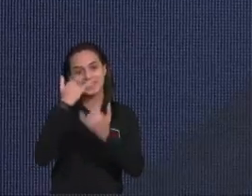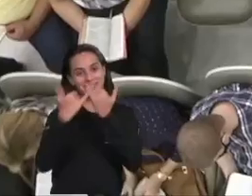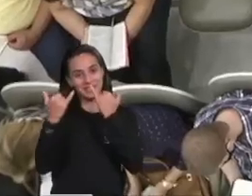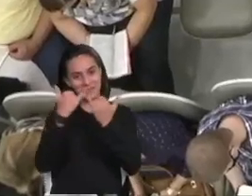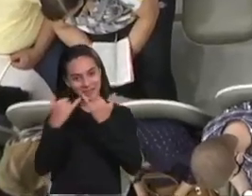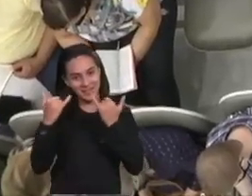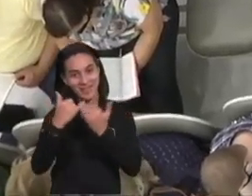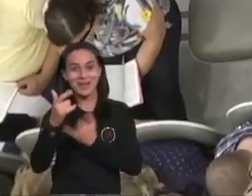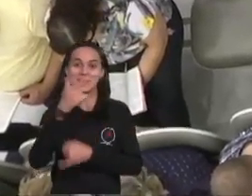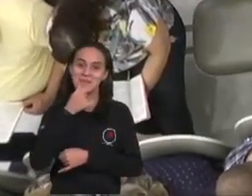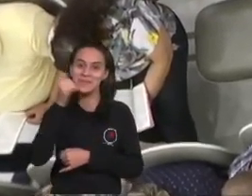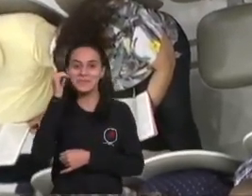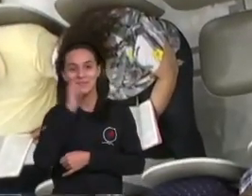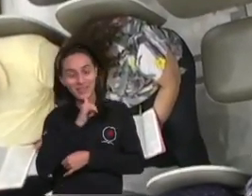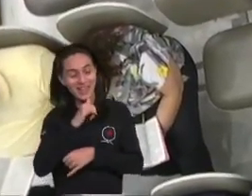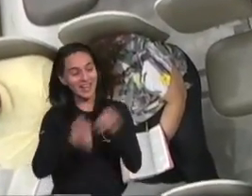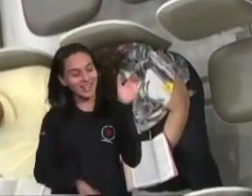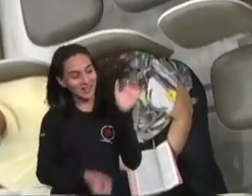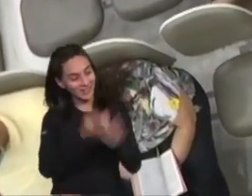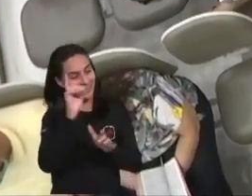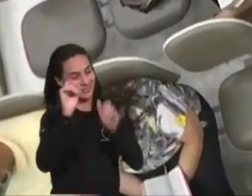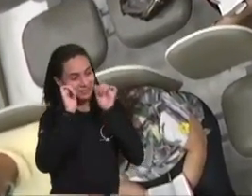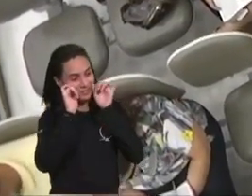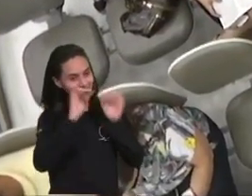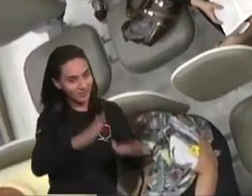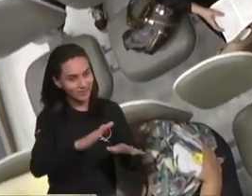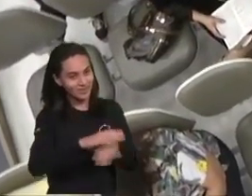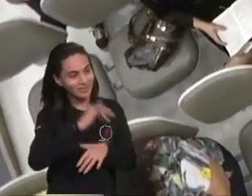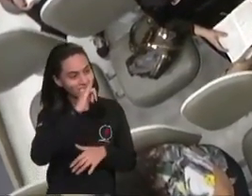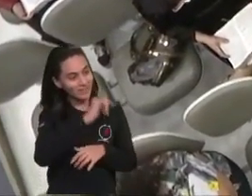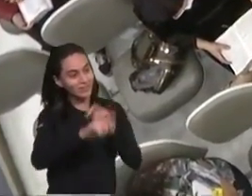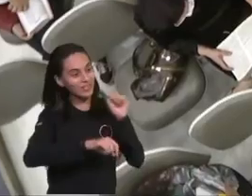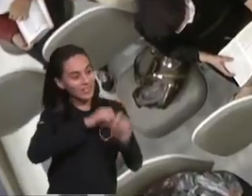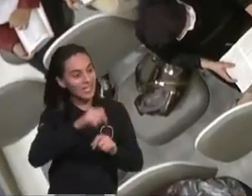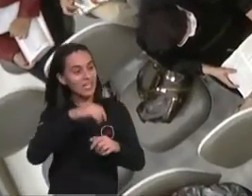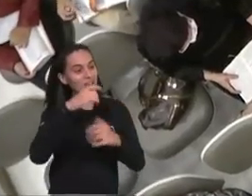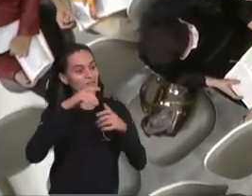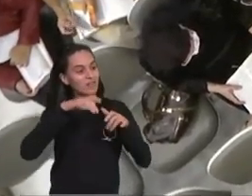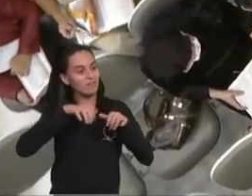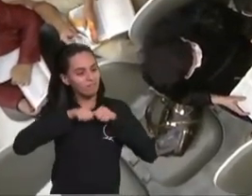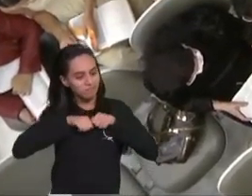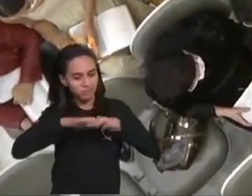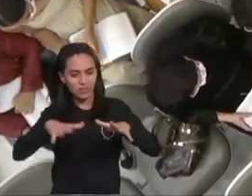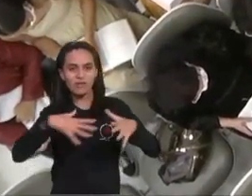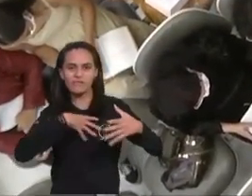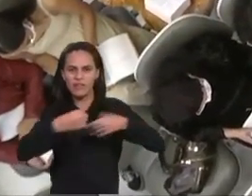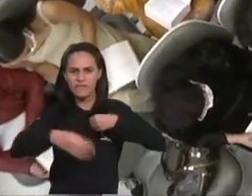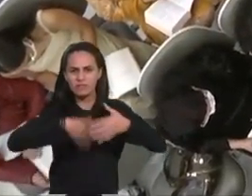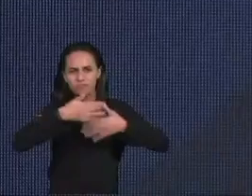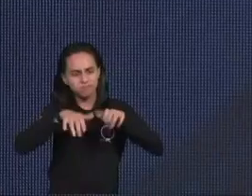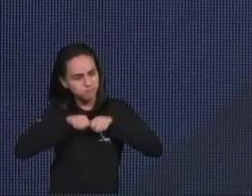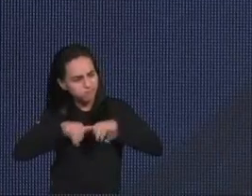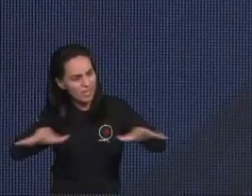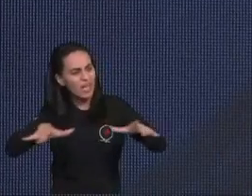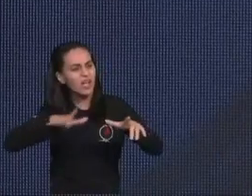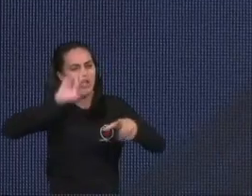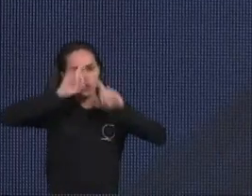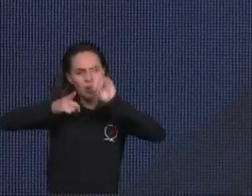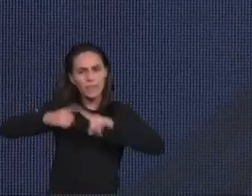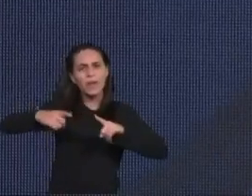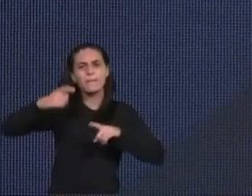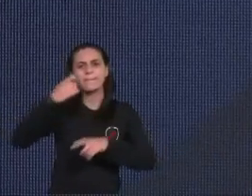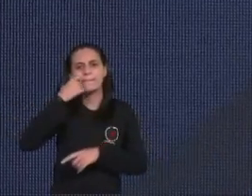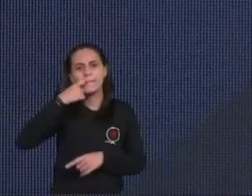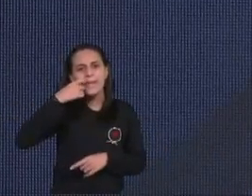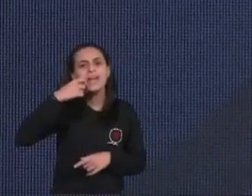fêmea os criou e Deus os abençoou e Deus lhes disse frutificai e multiplicai-vos e enchei a terra e sujeitai-a dominai sobre os peixes